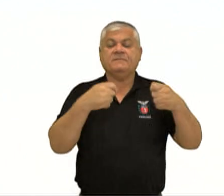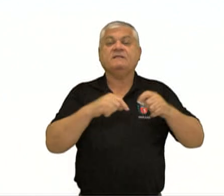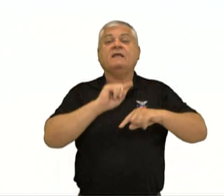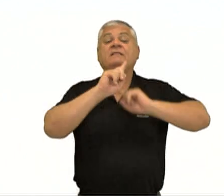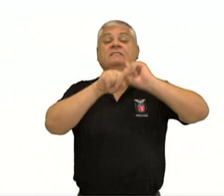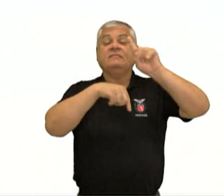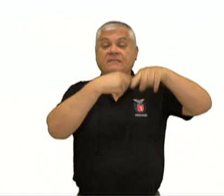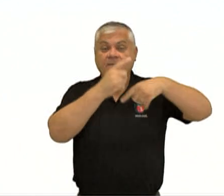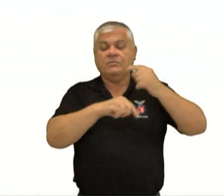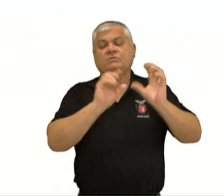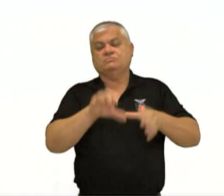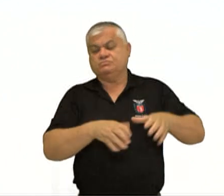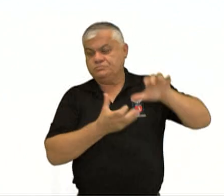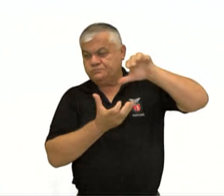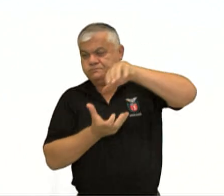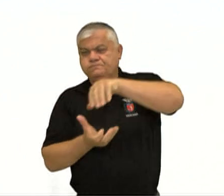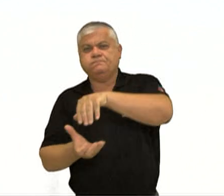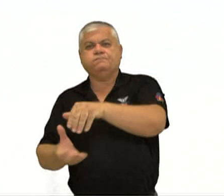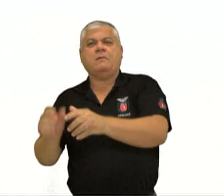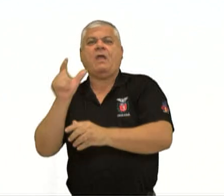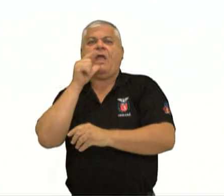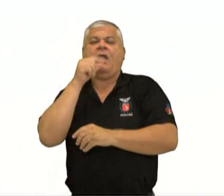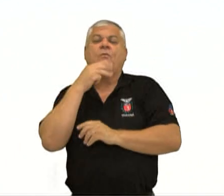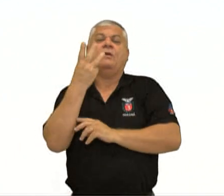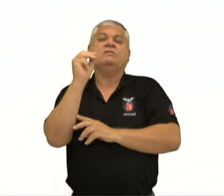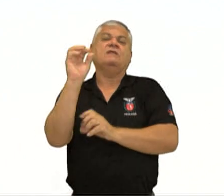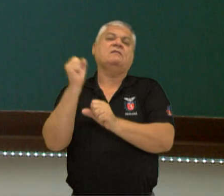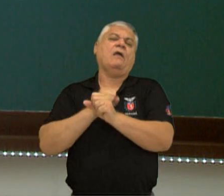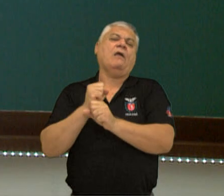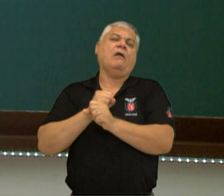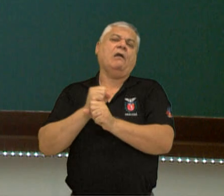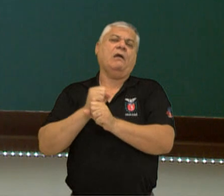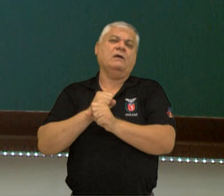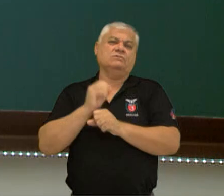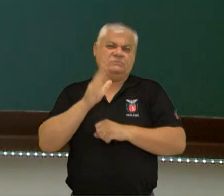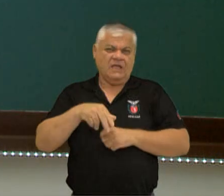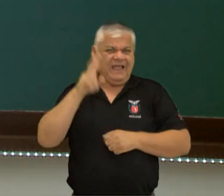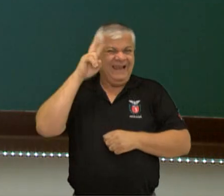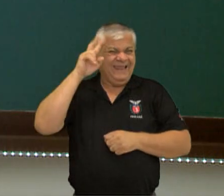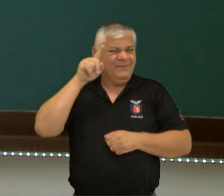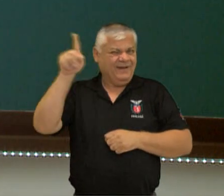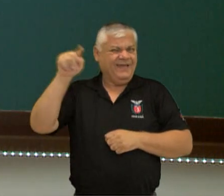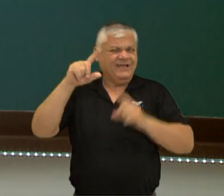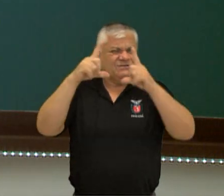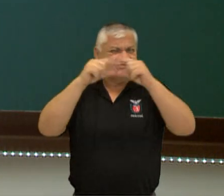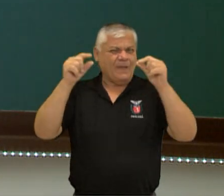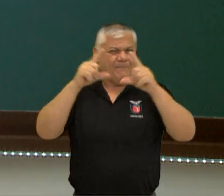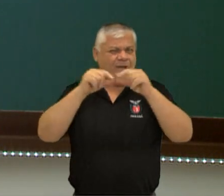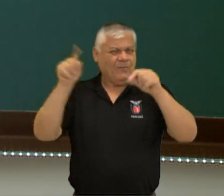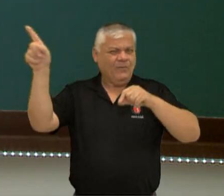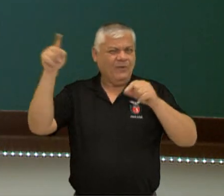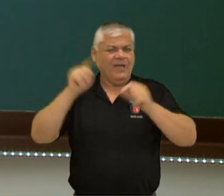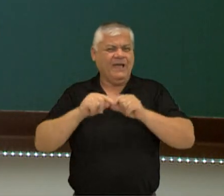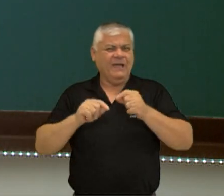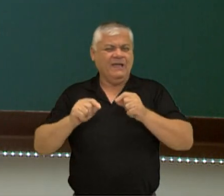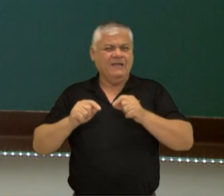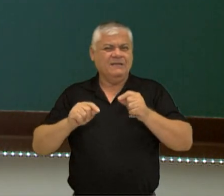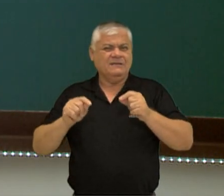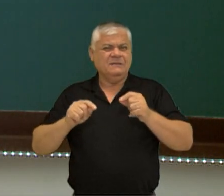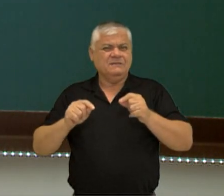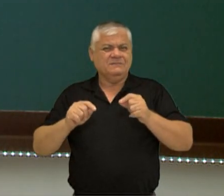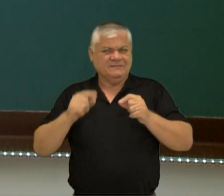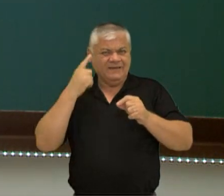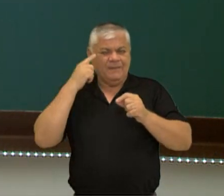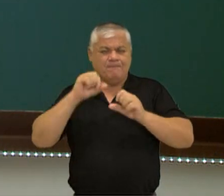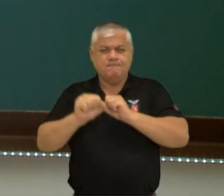despejar a água no mar ao longo de 30 anos. Então, você já deve ter ouvido falar do desastre ecológico que aconteceu lá na